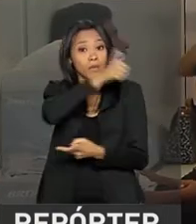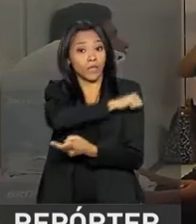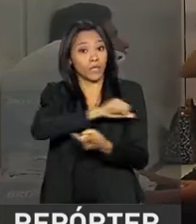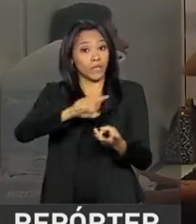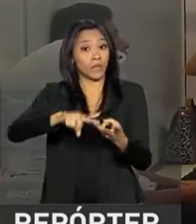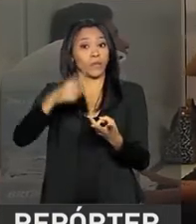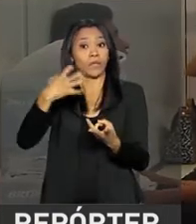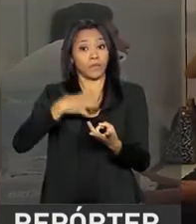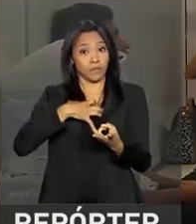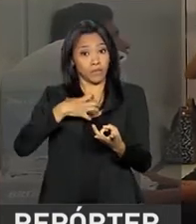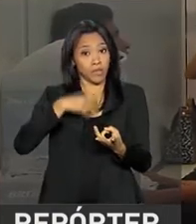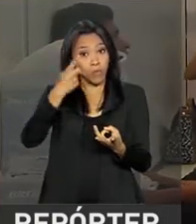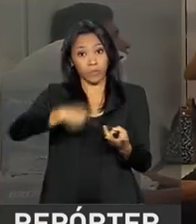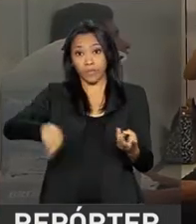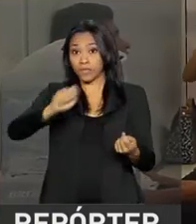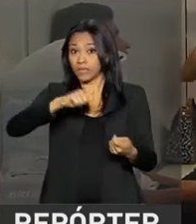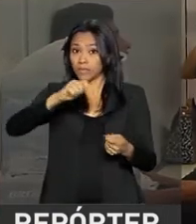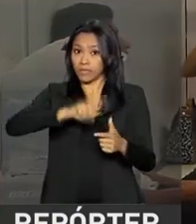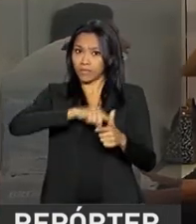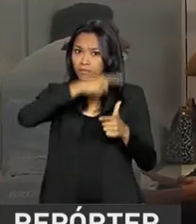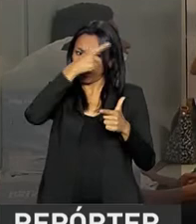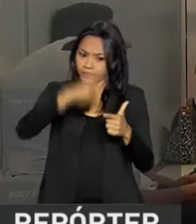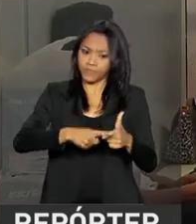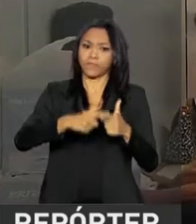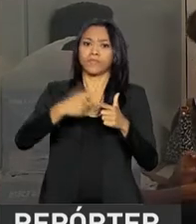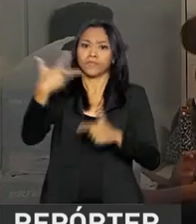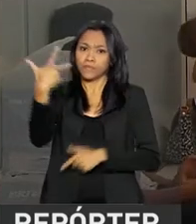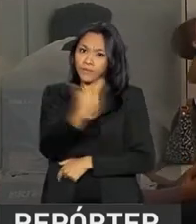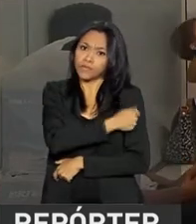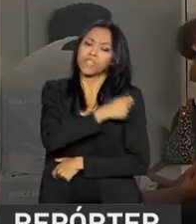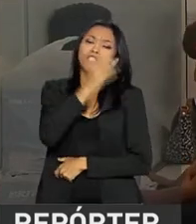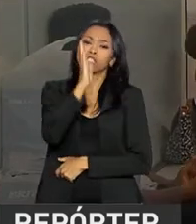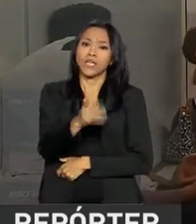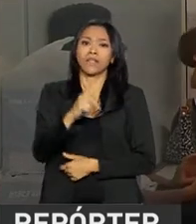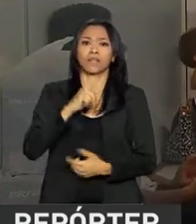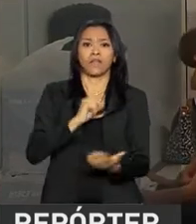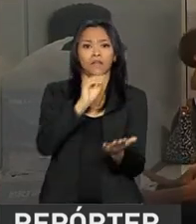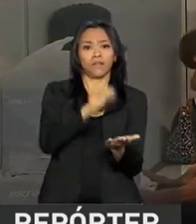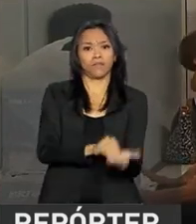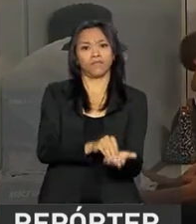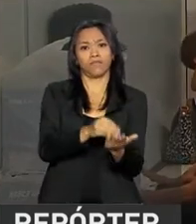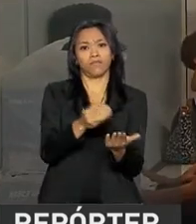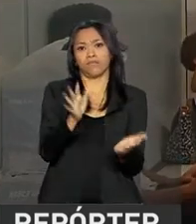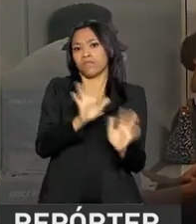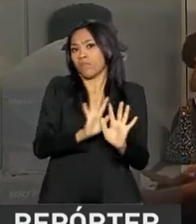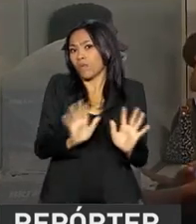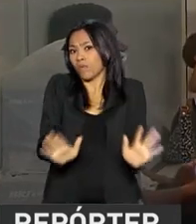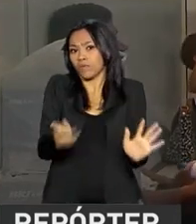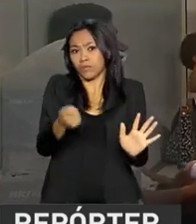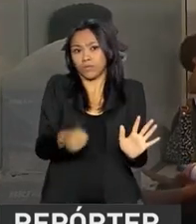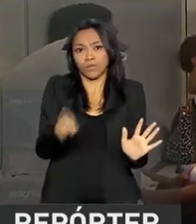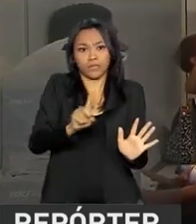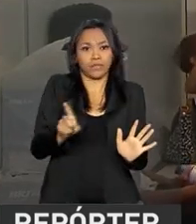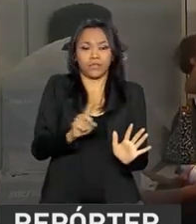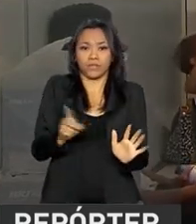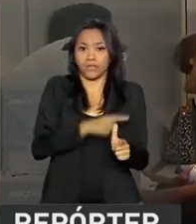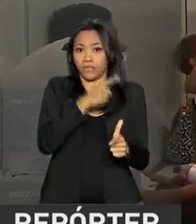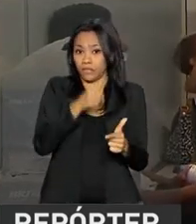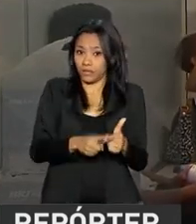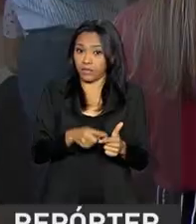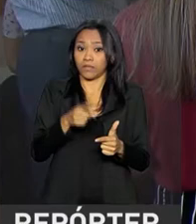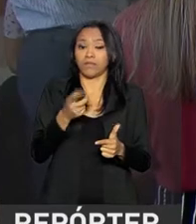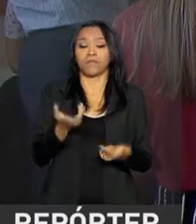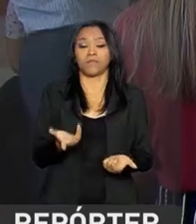não precisam tomar reforço de dose. Elas já têm a dose registrada e é importante que elas tenham consigo o cartão de